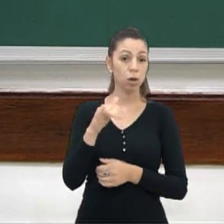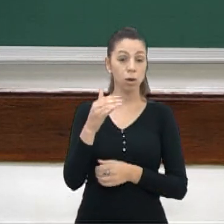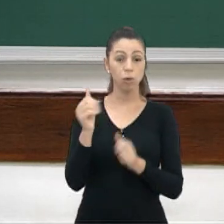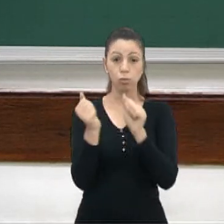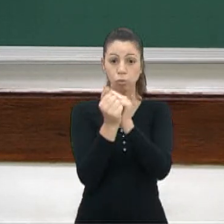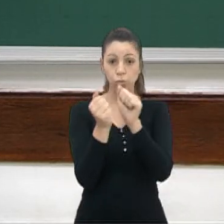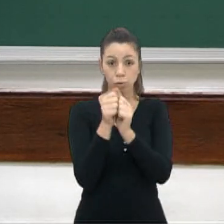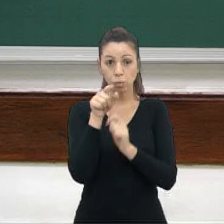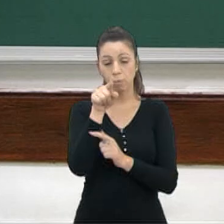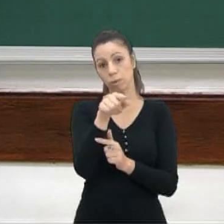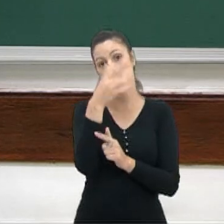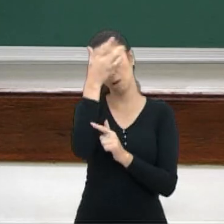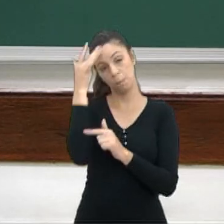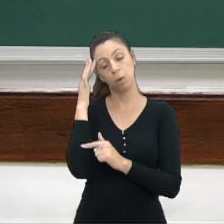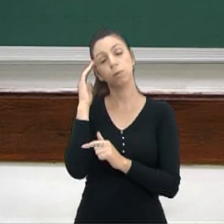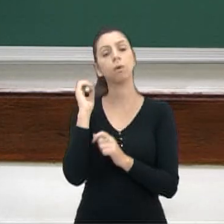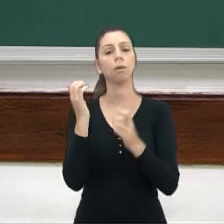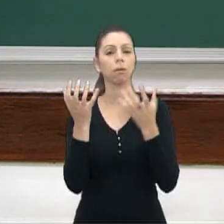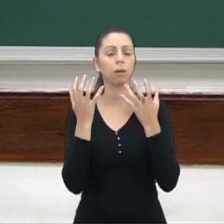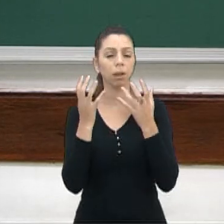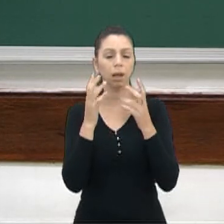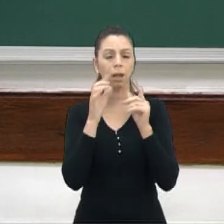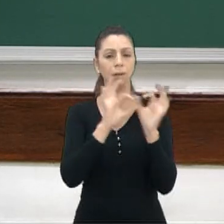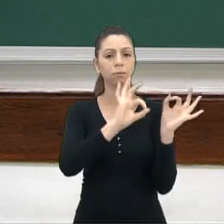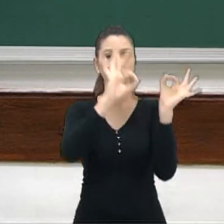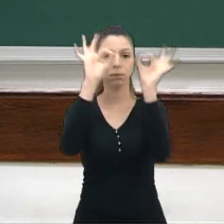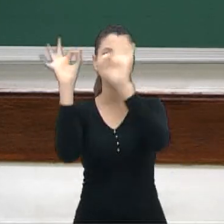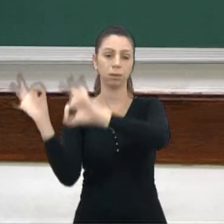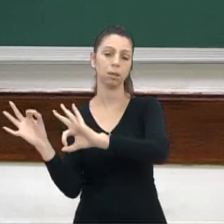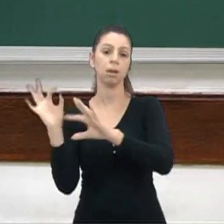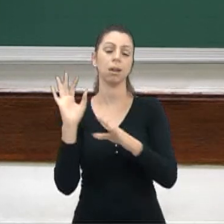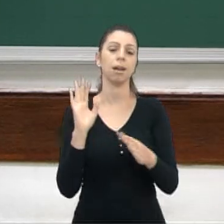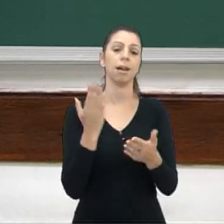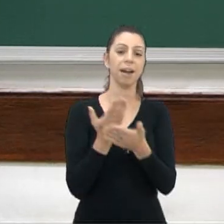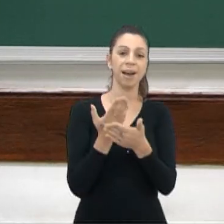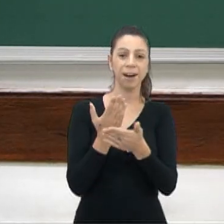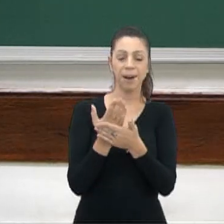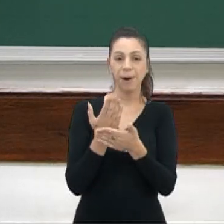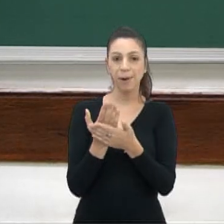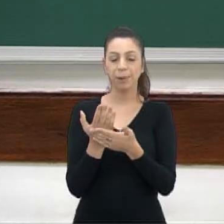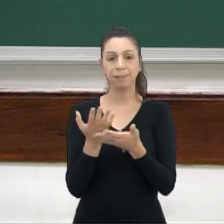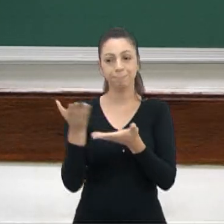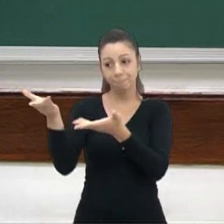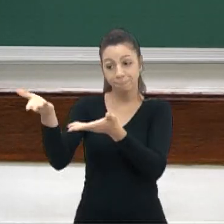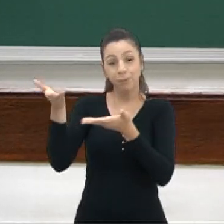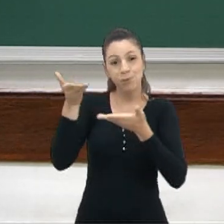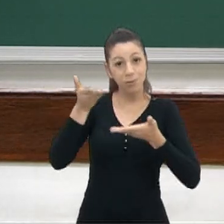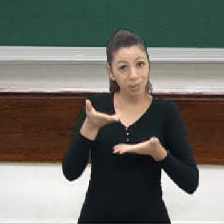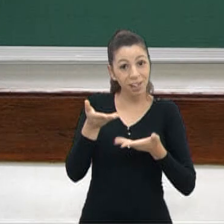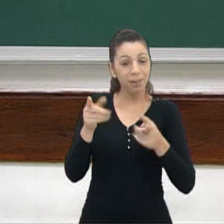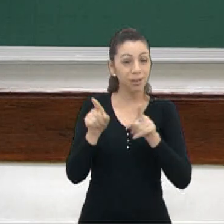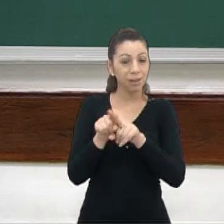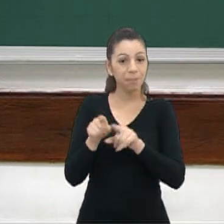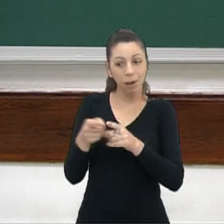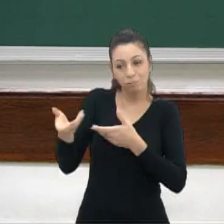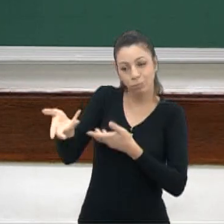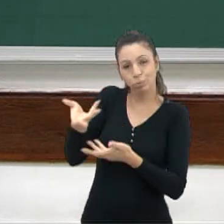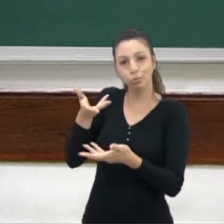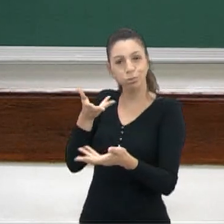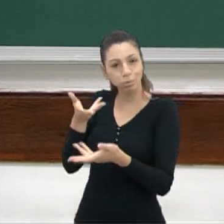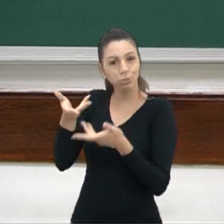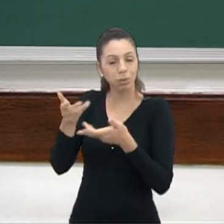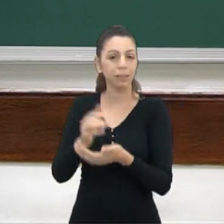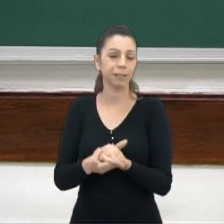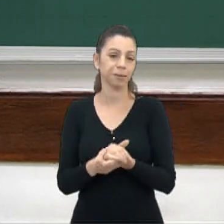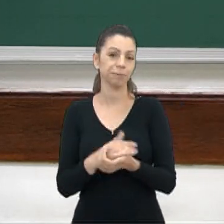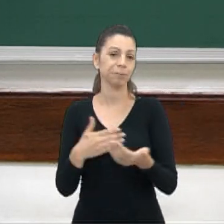aula, participar, sinta-se convidado. Afinal, é muito bacana quando tem interação, não é? Bem,